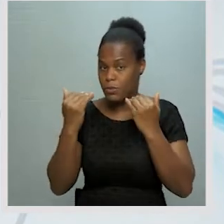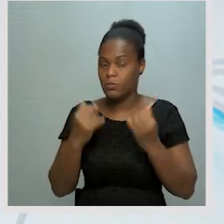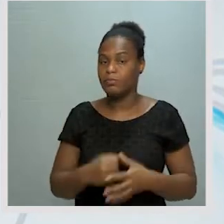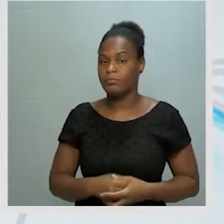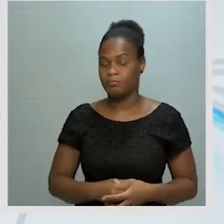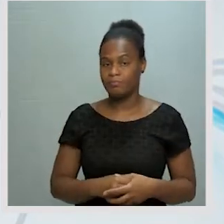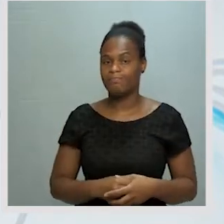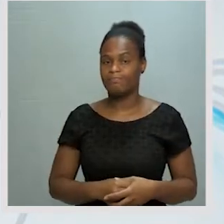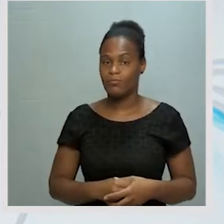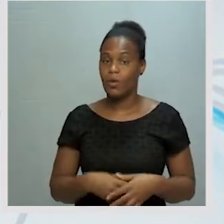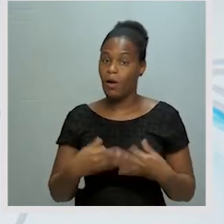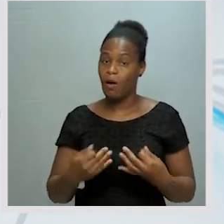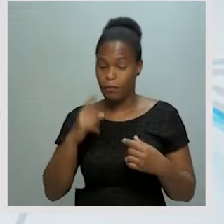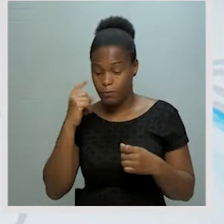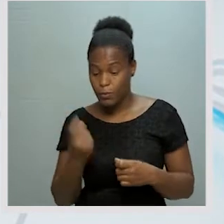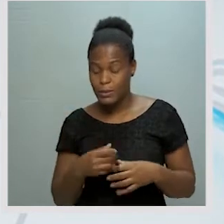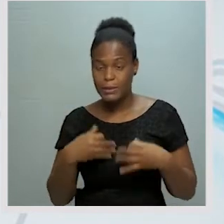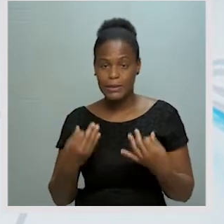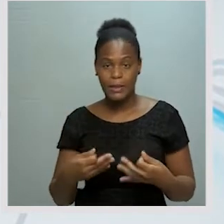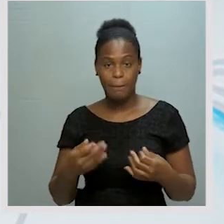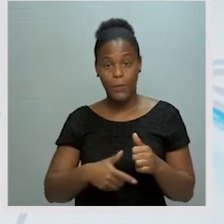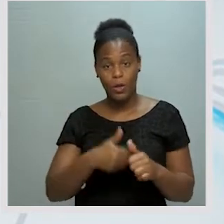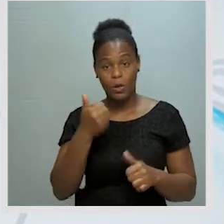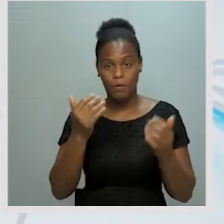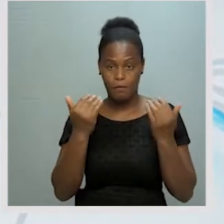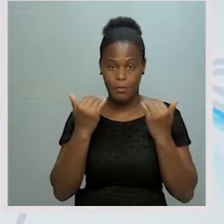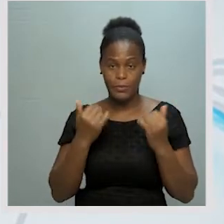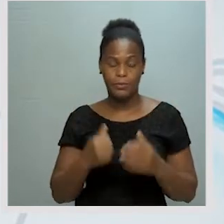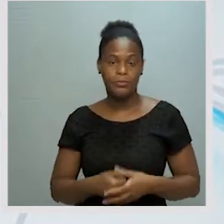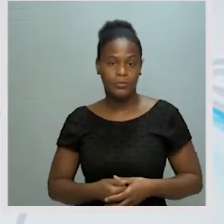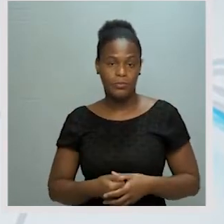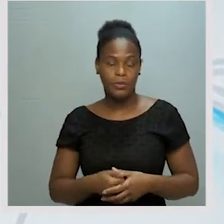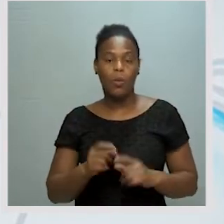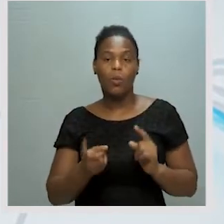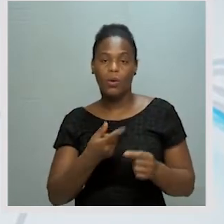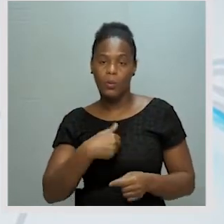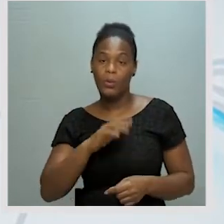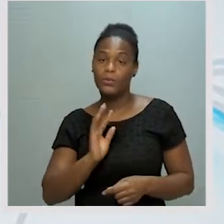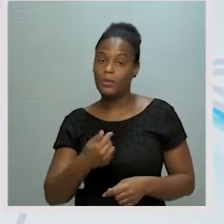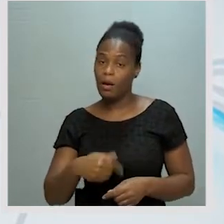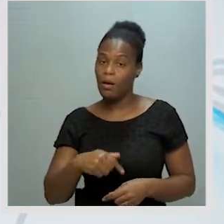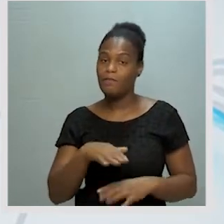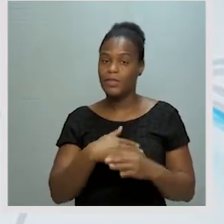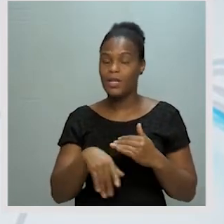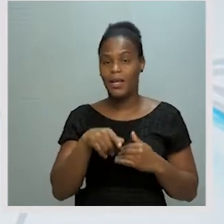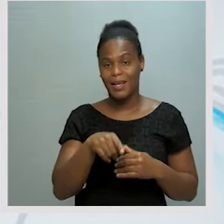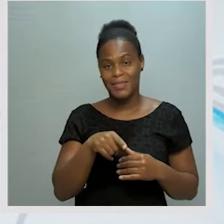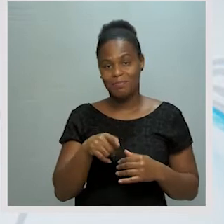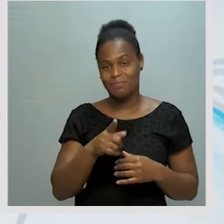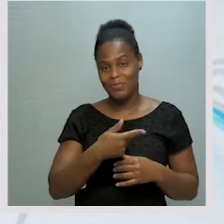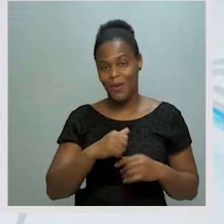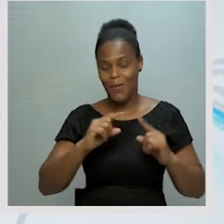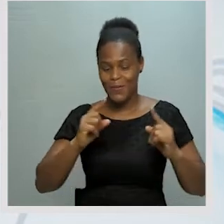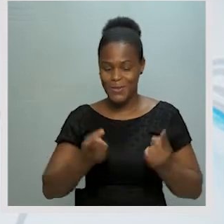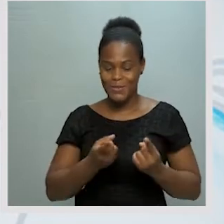informações. Andamos a procurar de sempre melhores informações. É isso que nós temos que fazer. Esta foi a